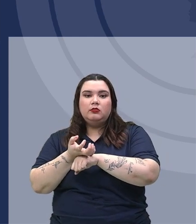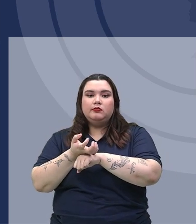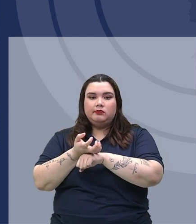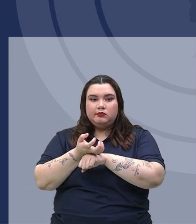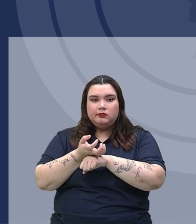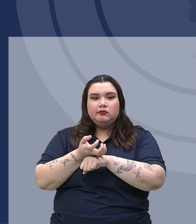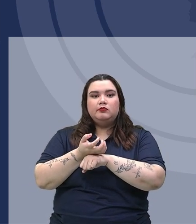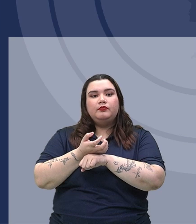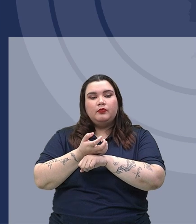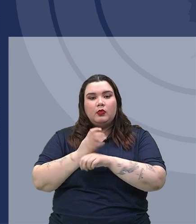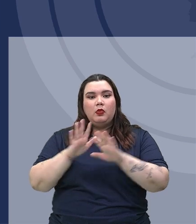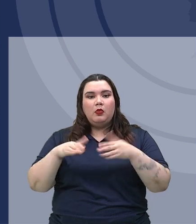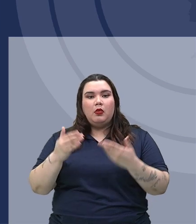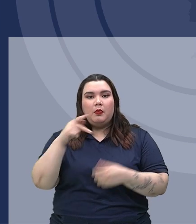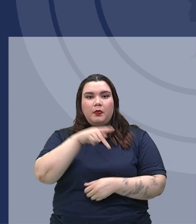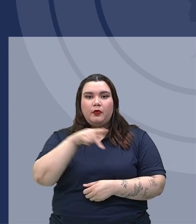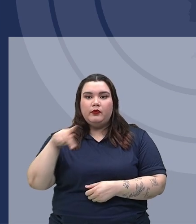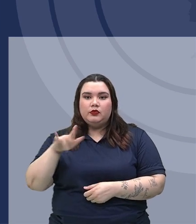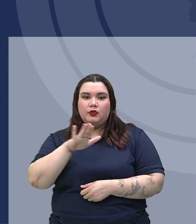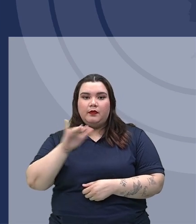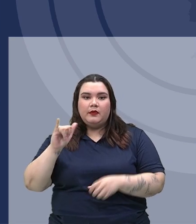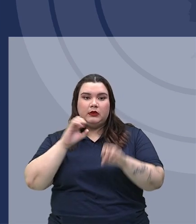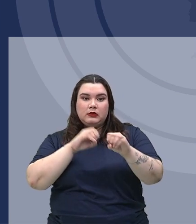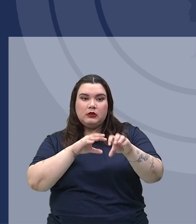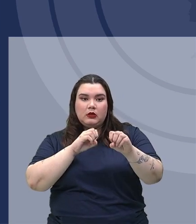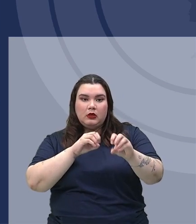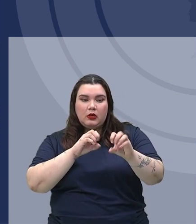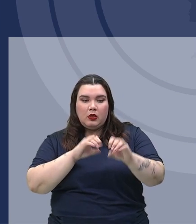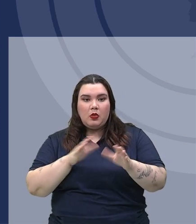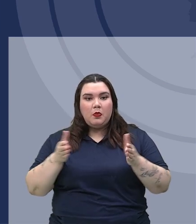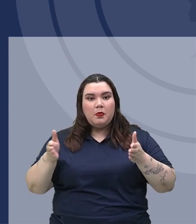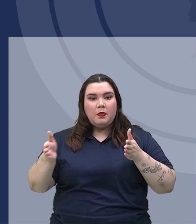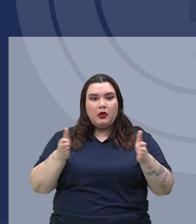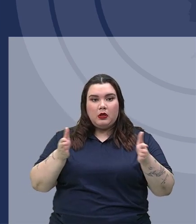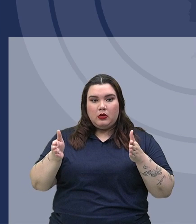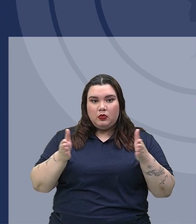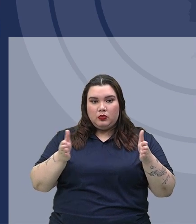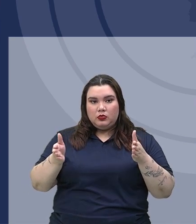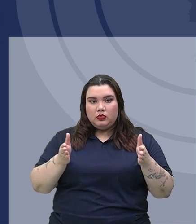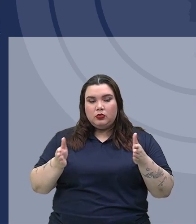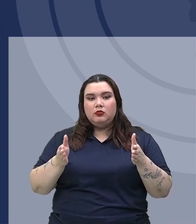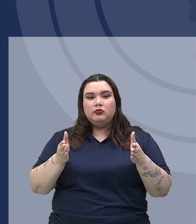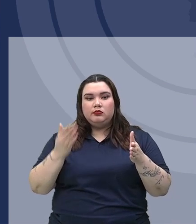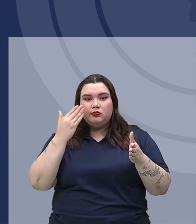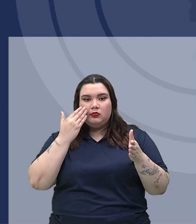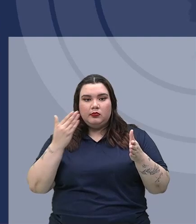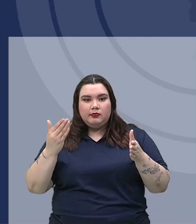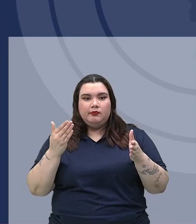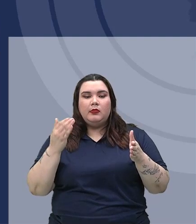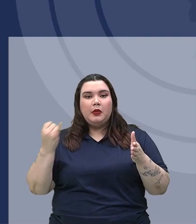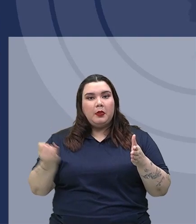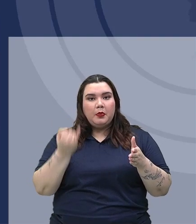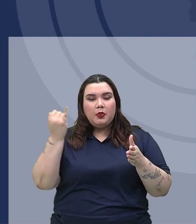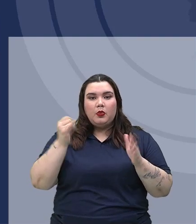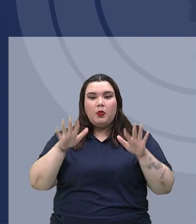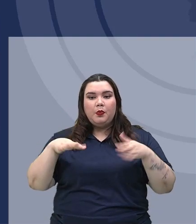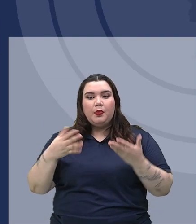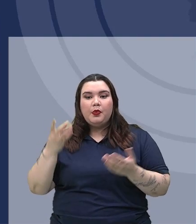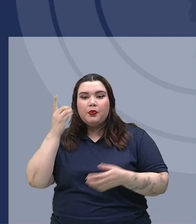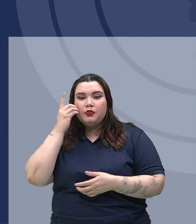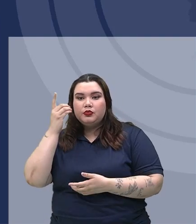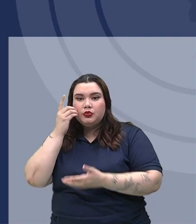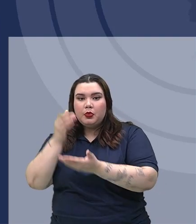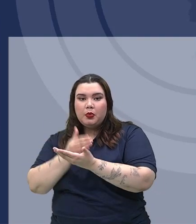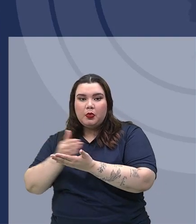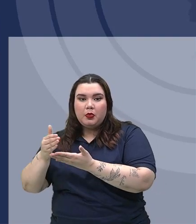nosso módulo, o professor que vai ministrar a aula, o período do módulo, ó, que é muito importante, né?